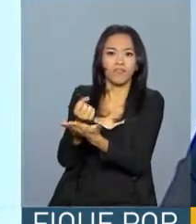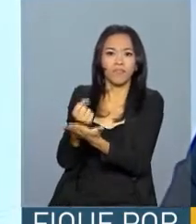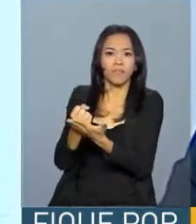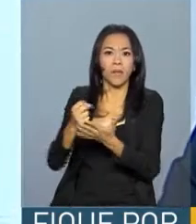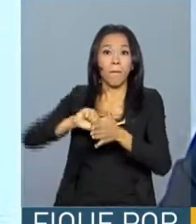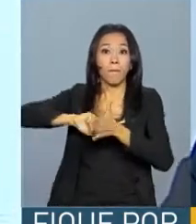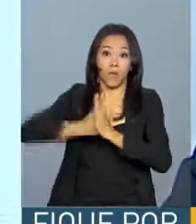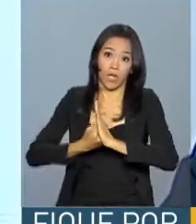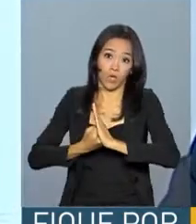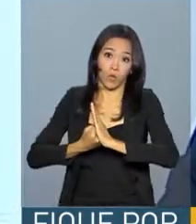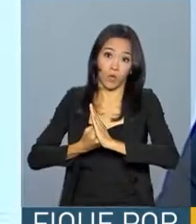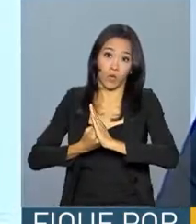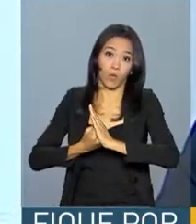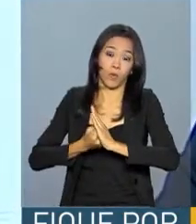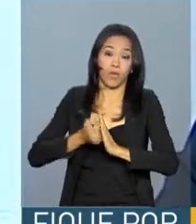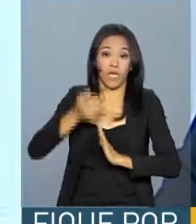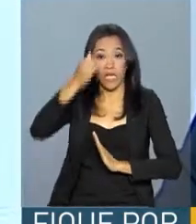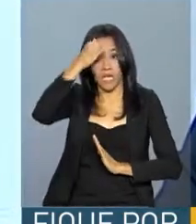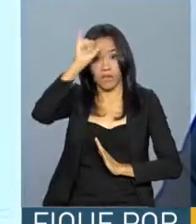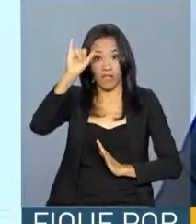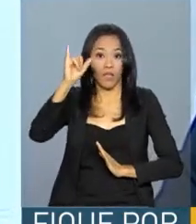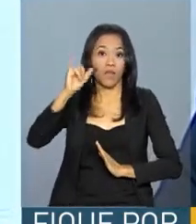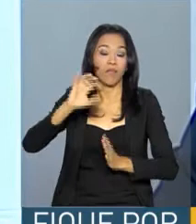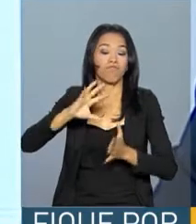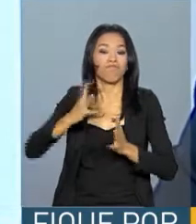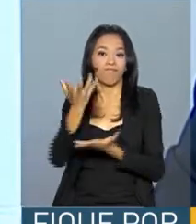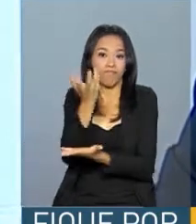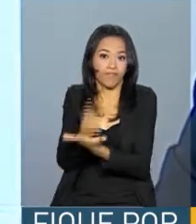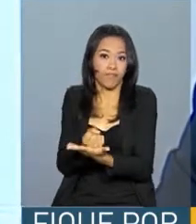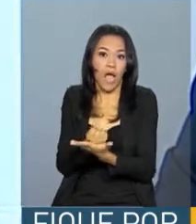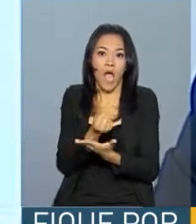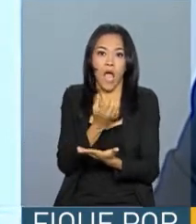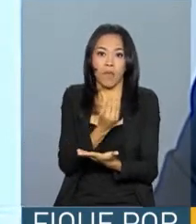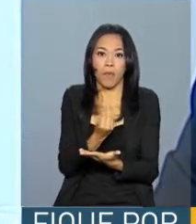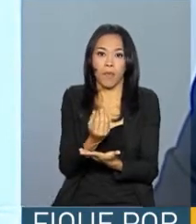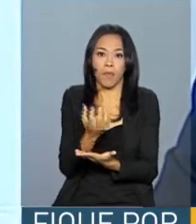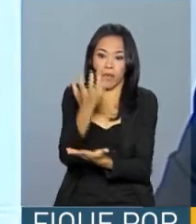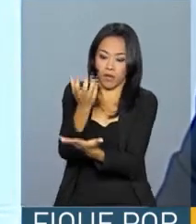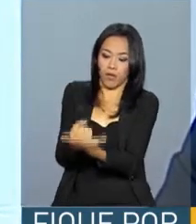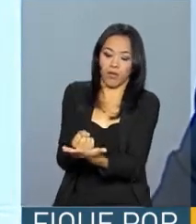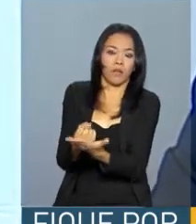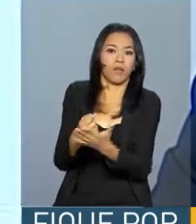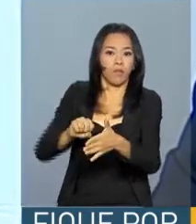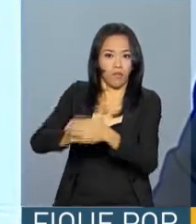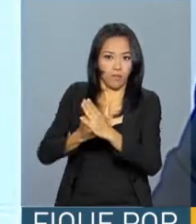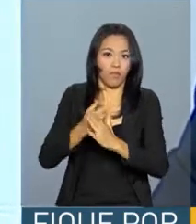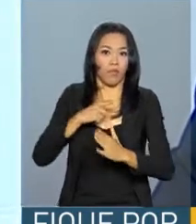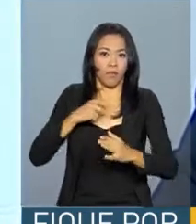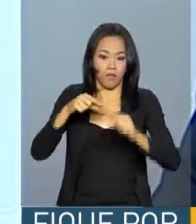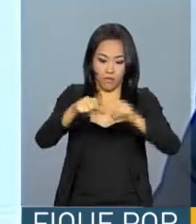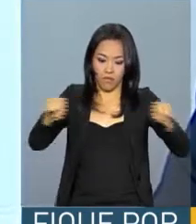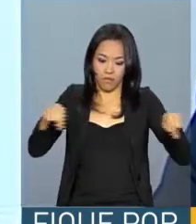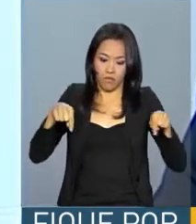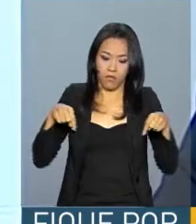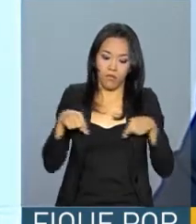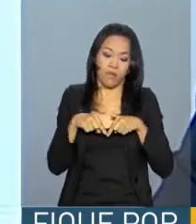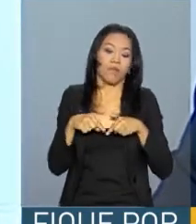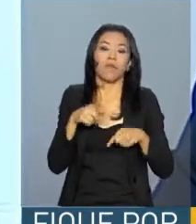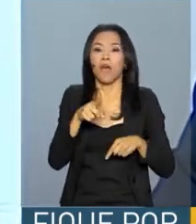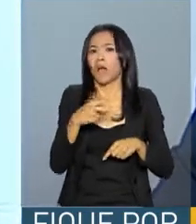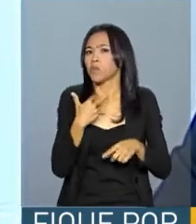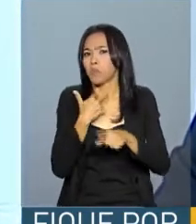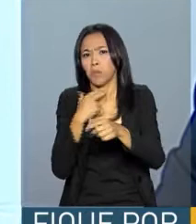Bloqueador. Bloqueador para impedir gravação. Né? Vocês podem dizer, bom, é criticável, você é presidente da República, você não pode fazer